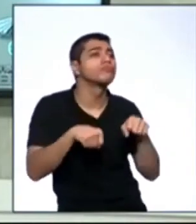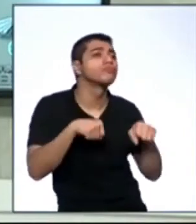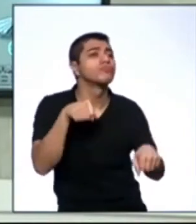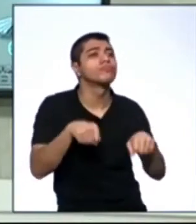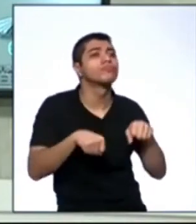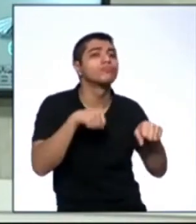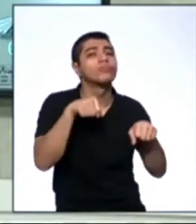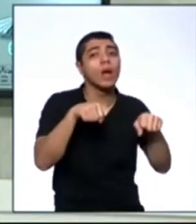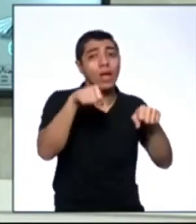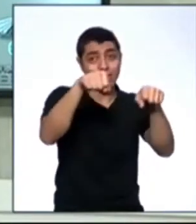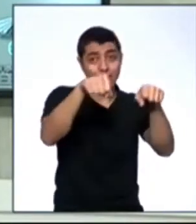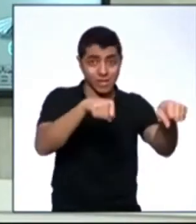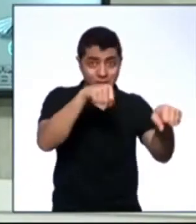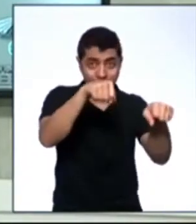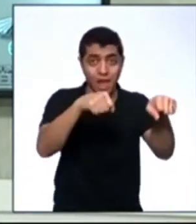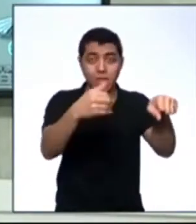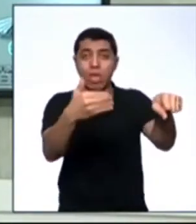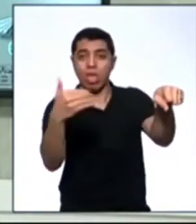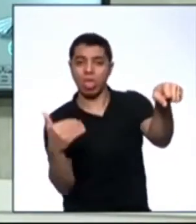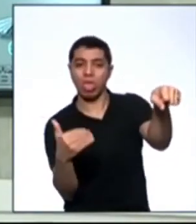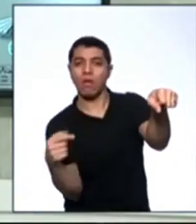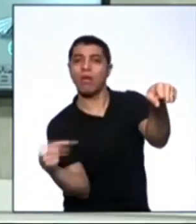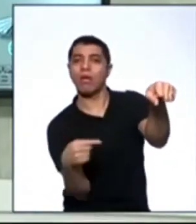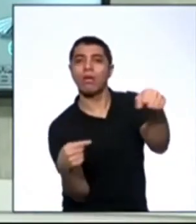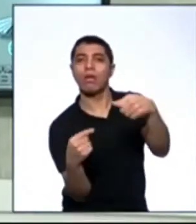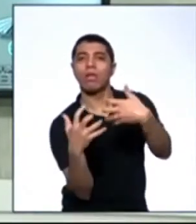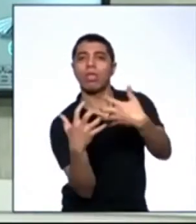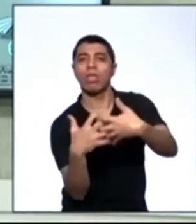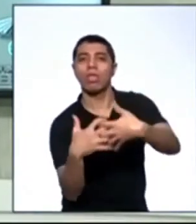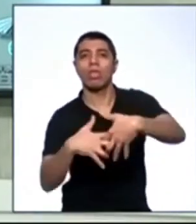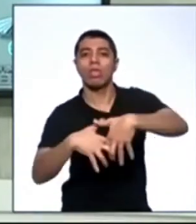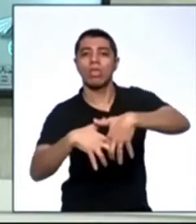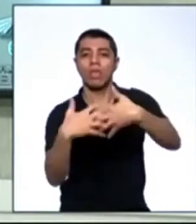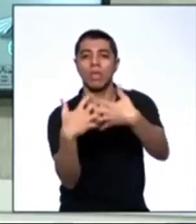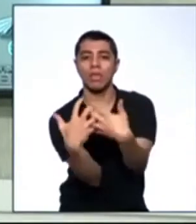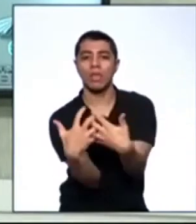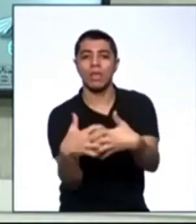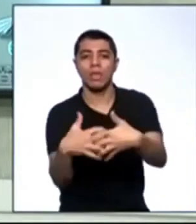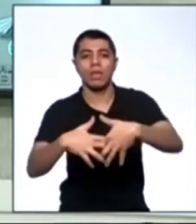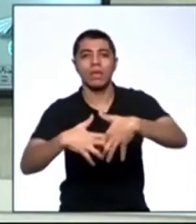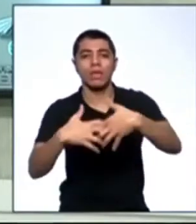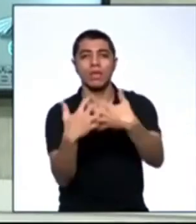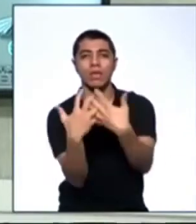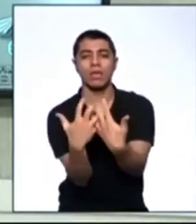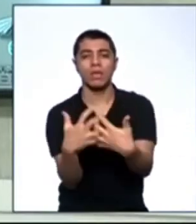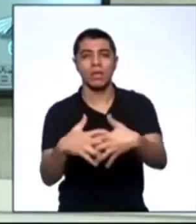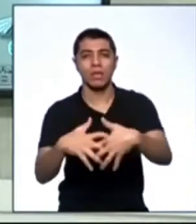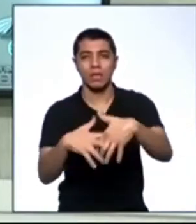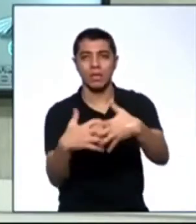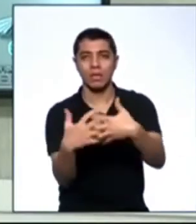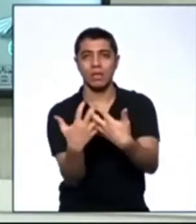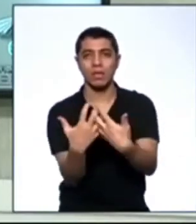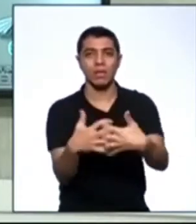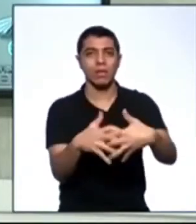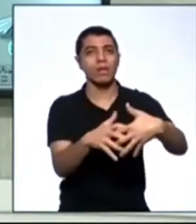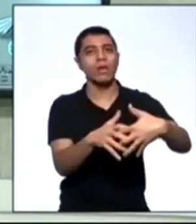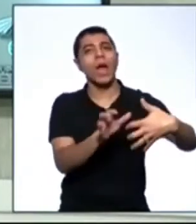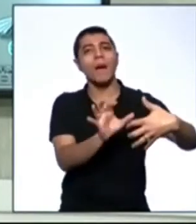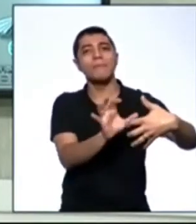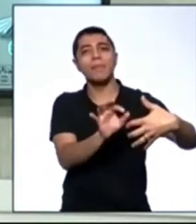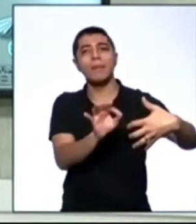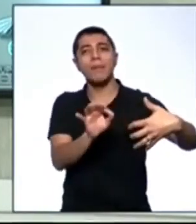polia dentada, um disco dentado, que a gente chama de coroa, e que está conectada pela corrente a um disco